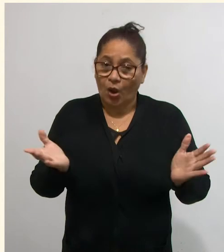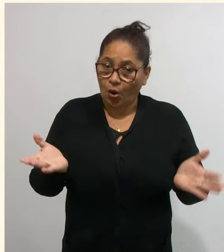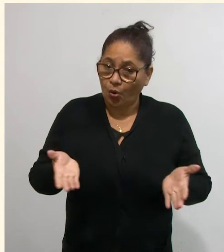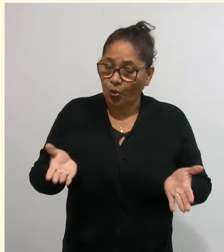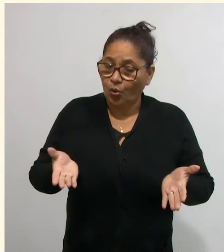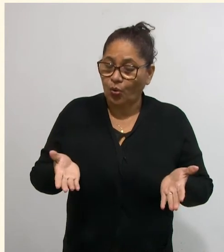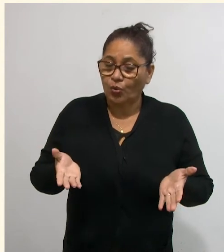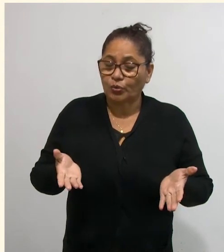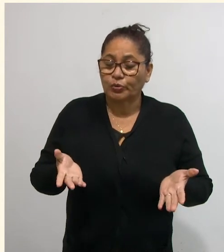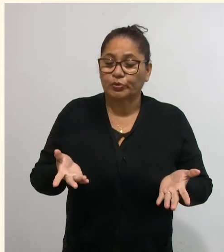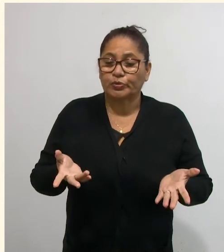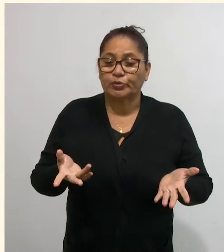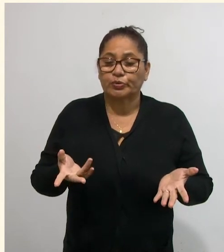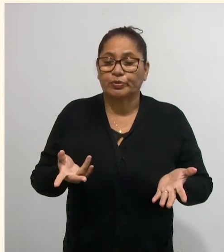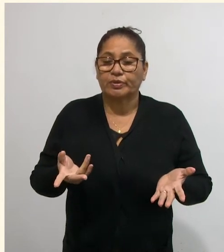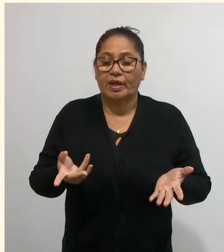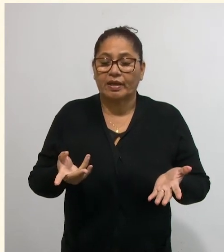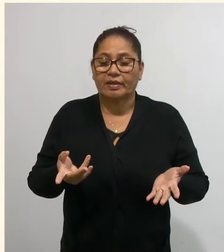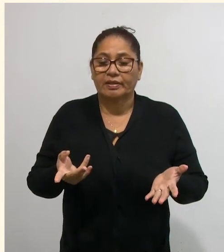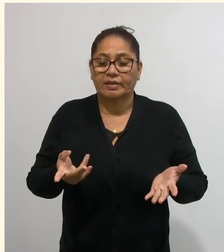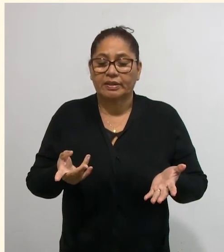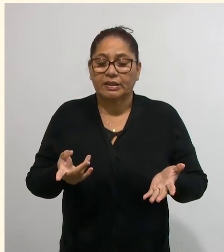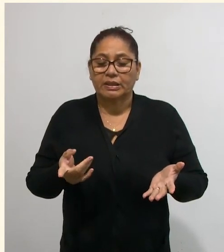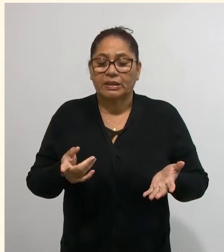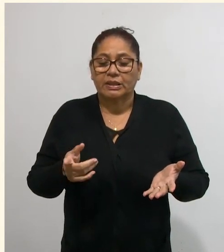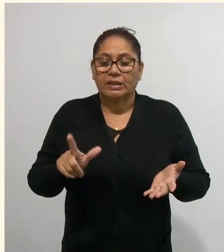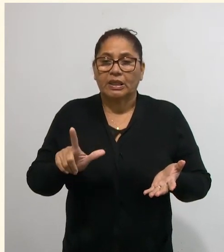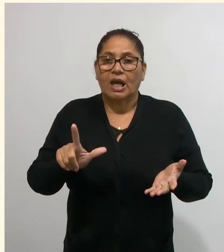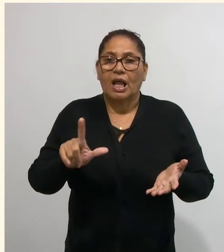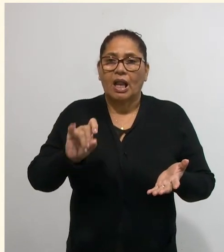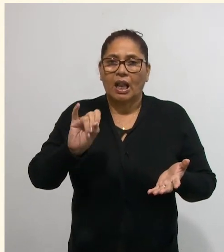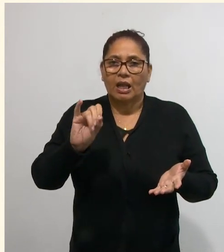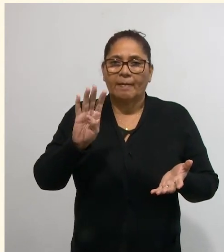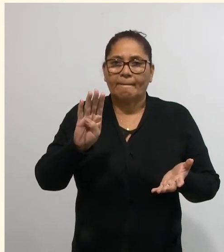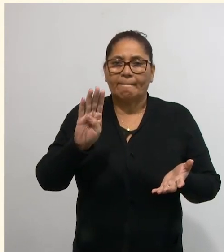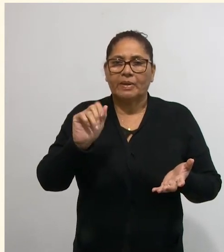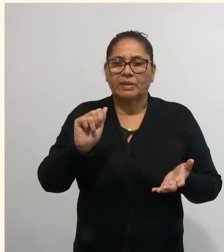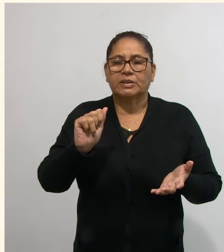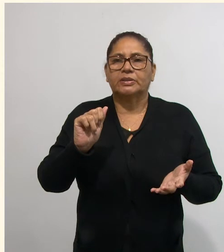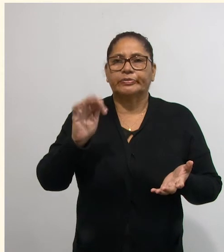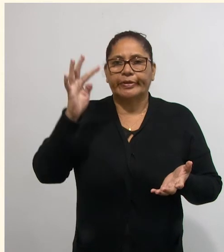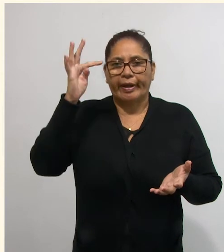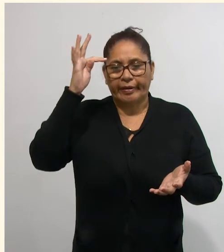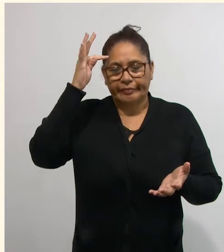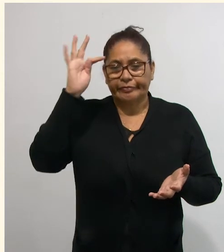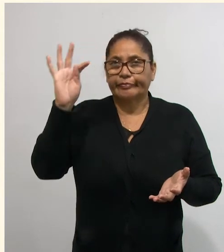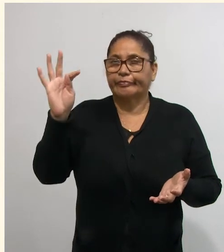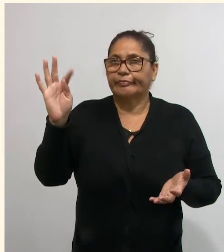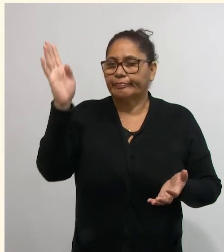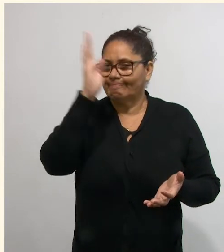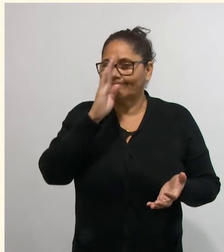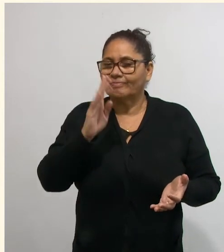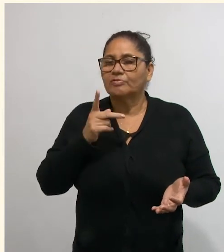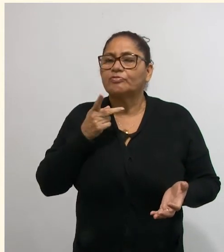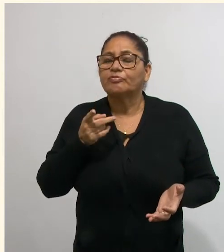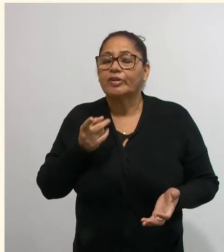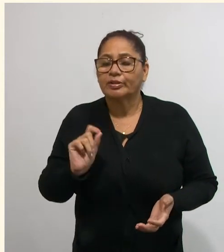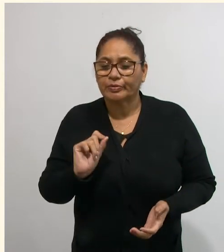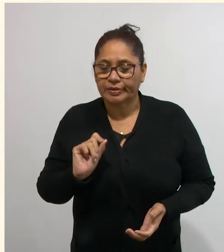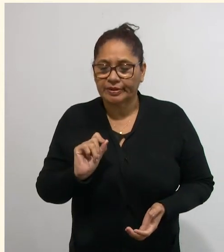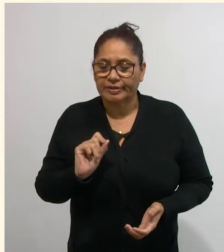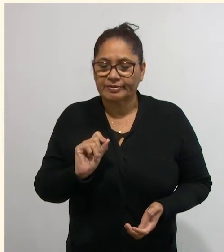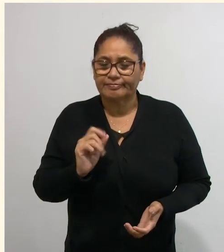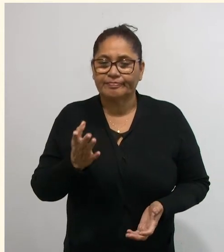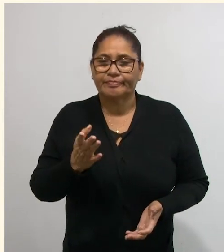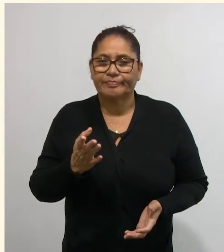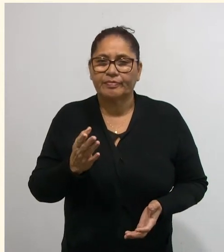Atualmente, aí vamos de Libânio agora, Libânio aqui, o nosso grande teórico brasileiro, diz o seguinte: